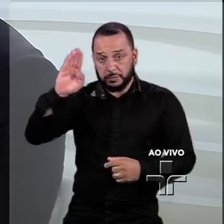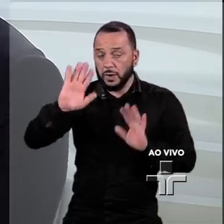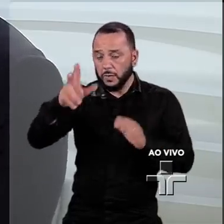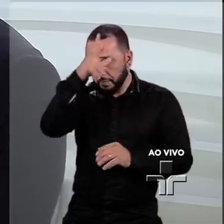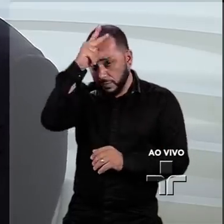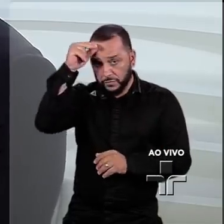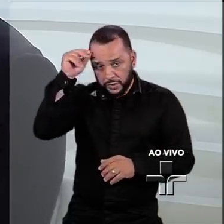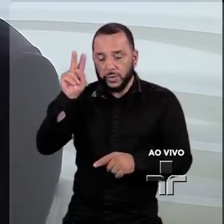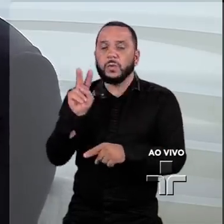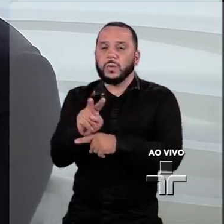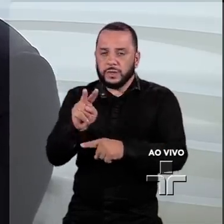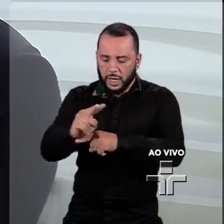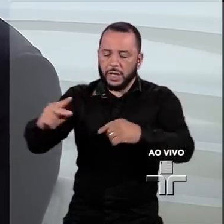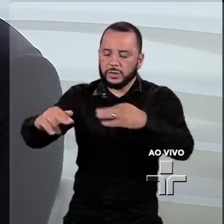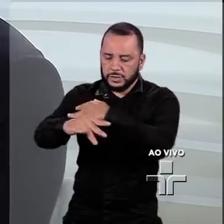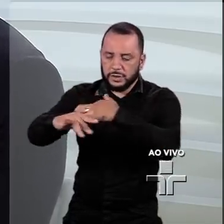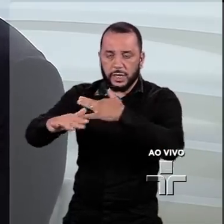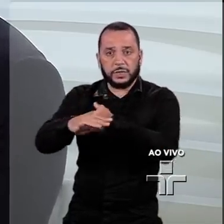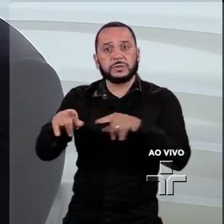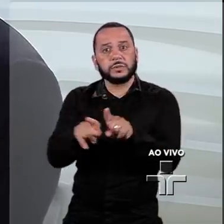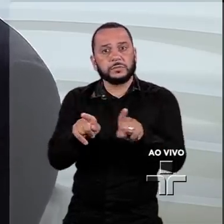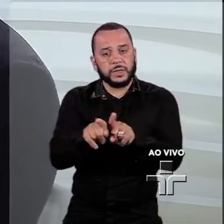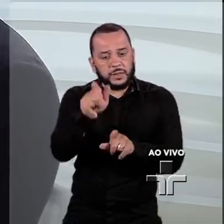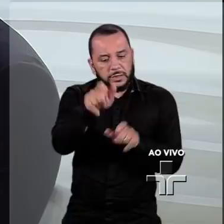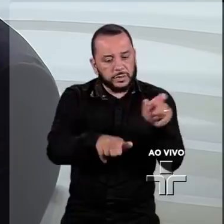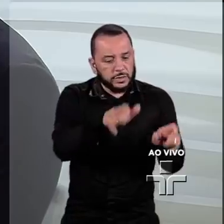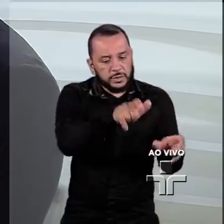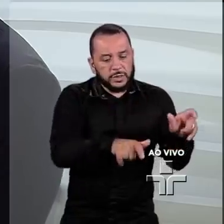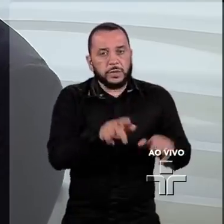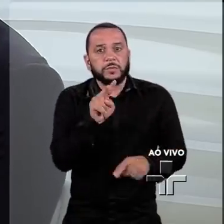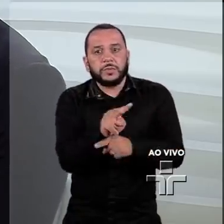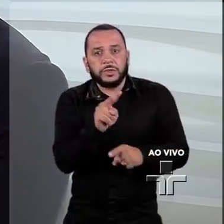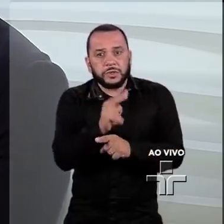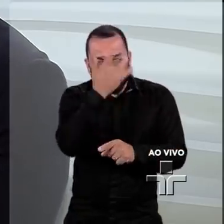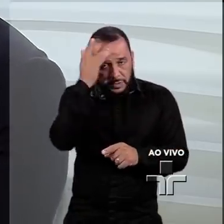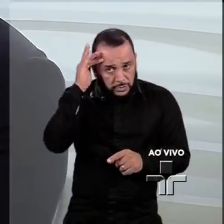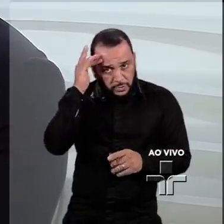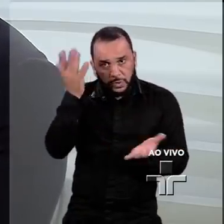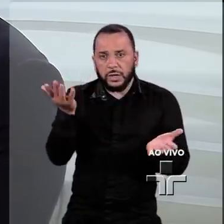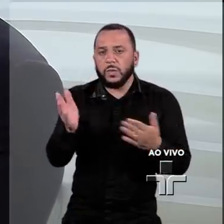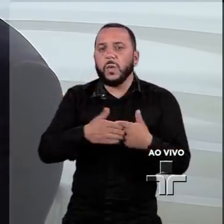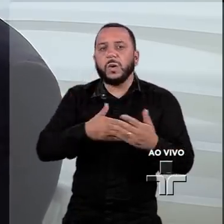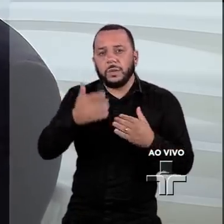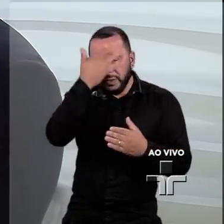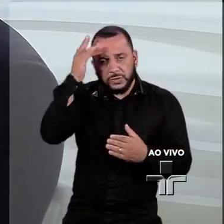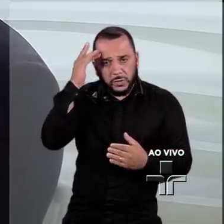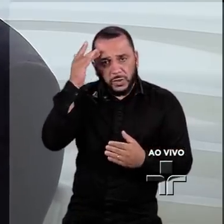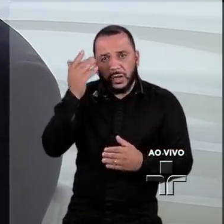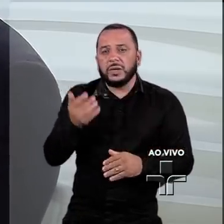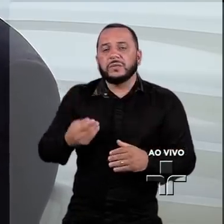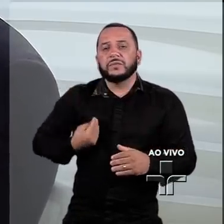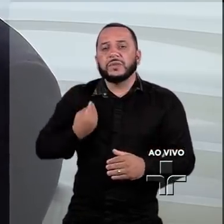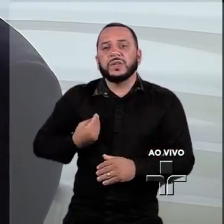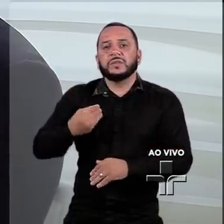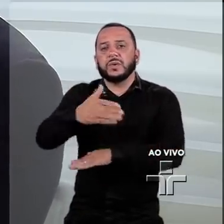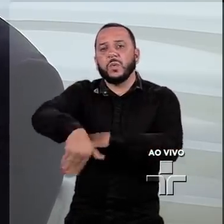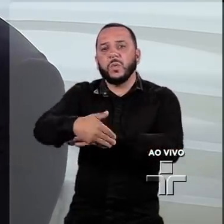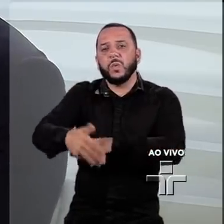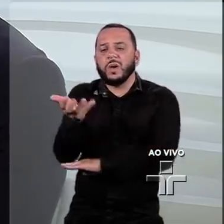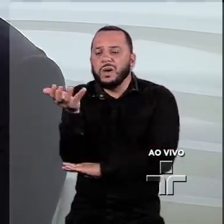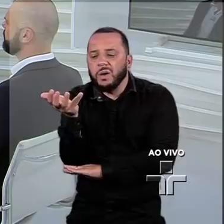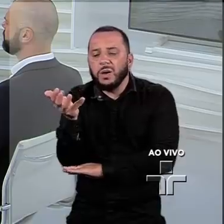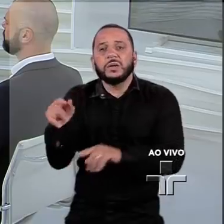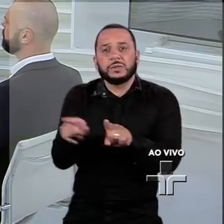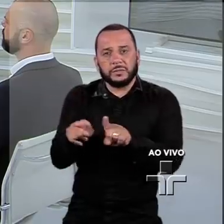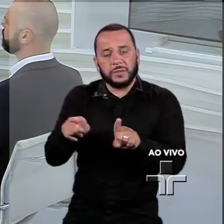da cidade, mas ele também precisa proteger as pessoas. Isso vai desde o morador em situação de rua, até mesmo diminuir o tempo que a pessoa leva